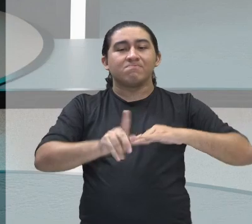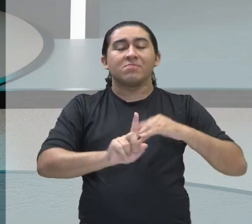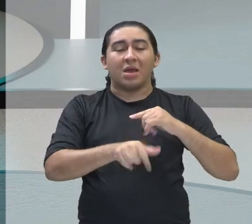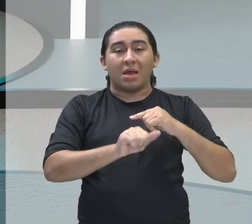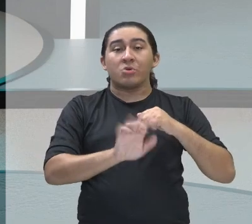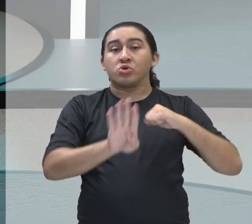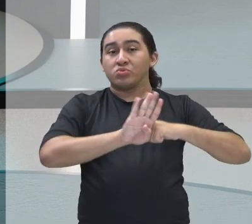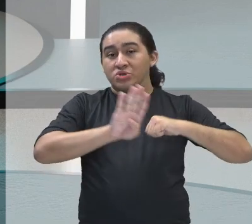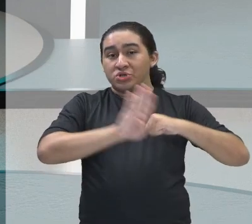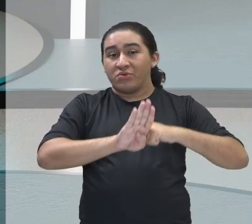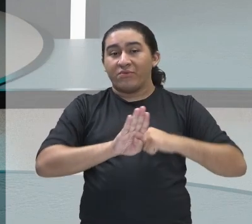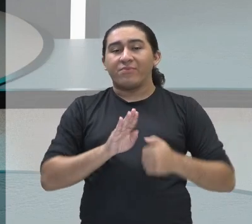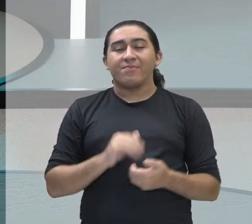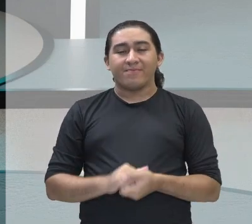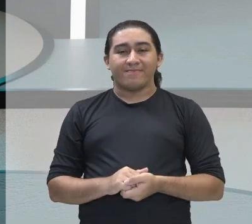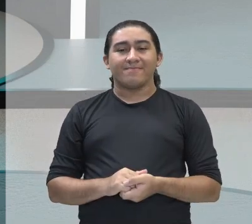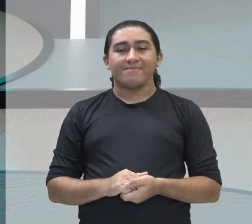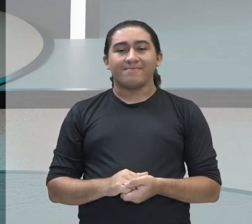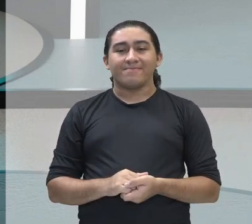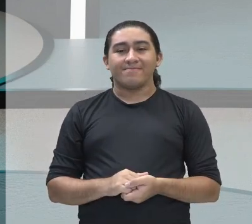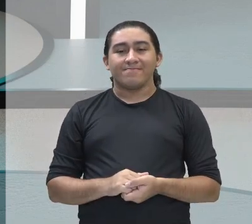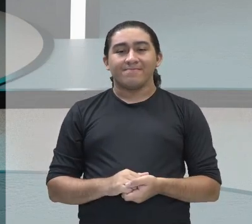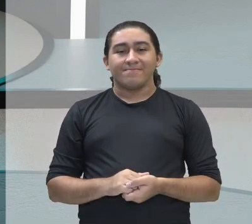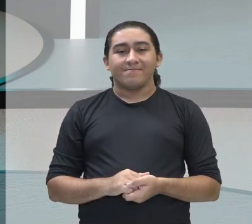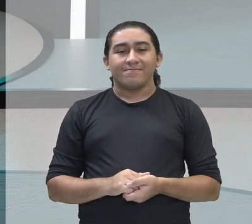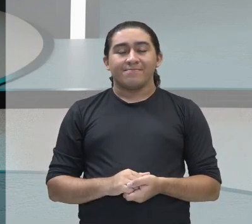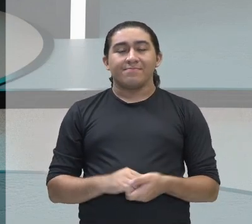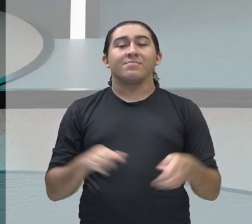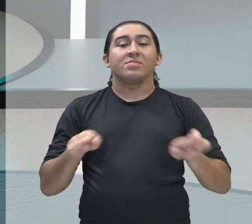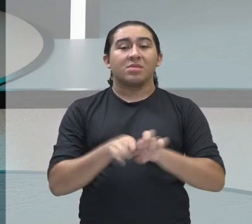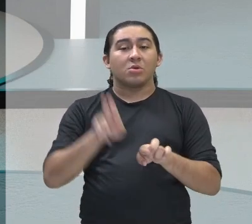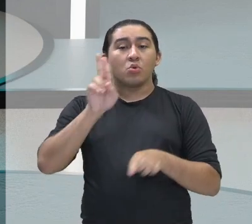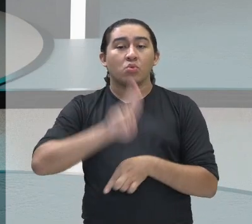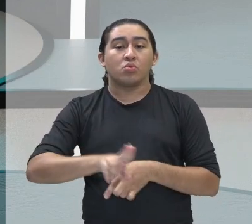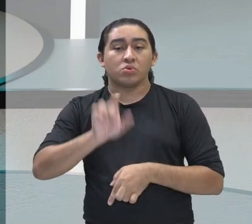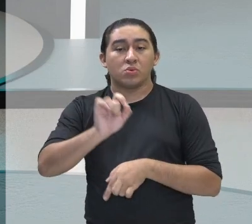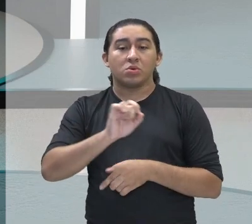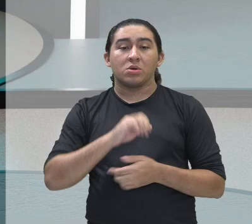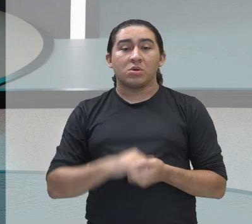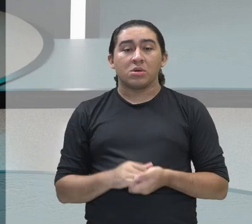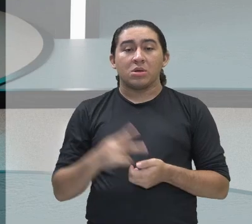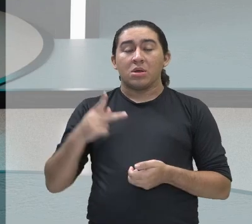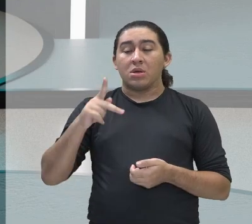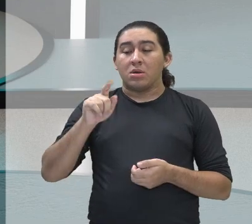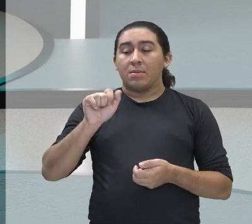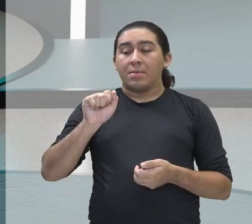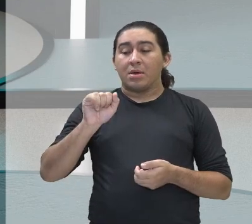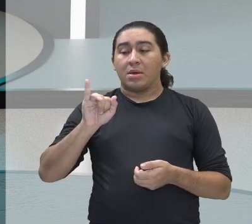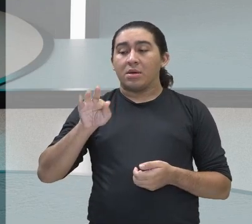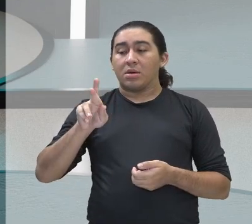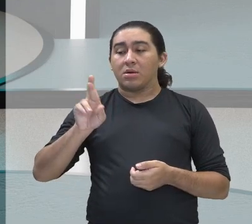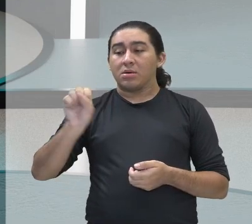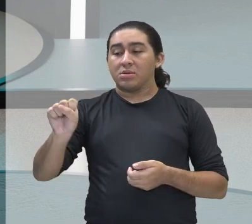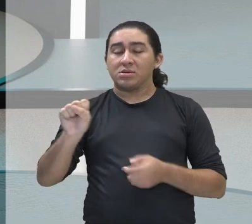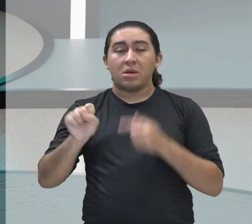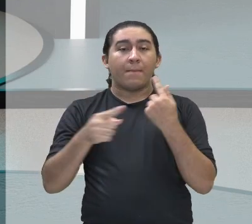os pares, né, o par de sapato. A gente sempre utiliza pairs of shoes, pairs, porque são dois, né, sempre